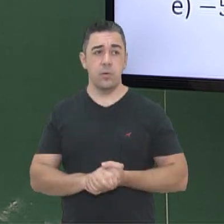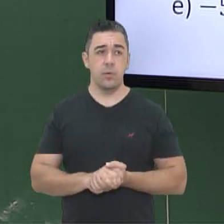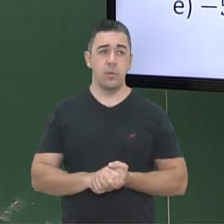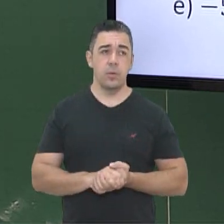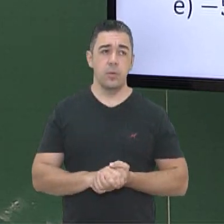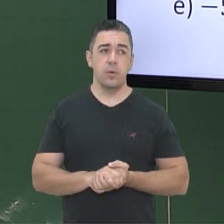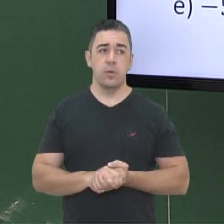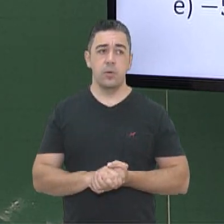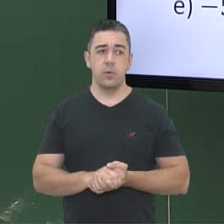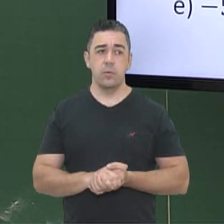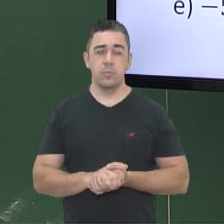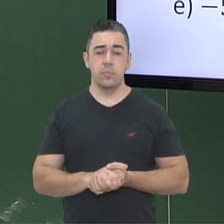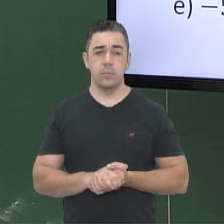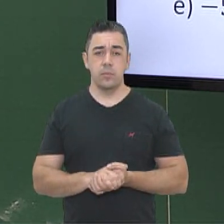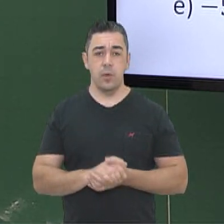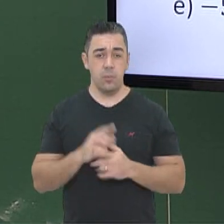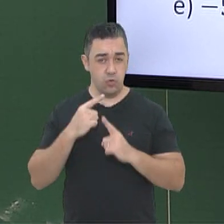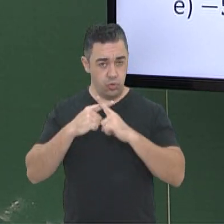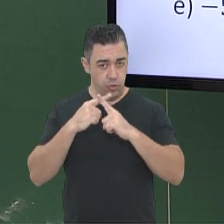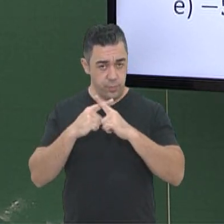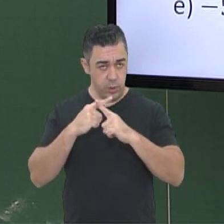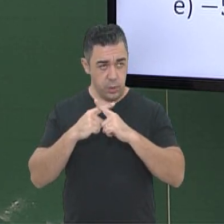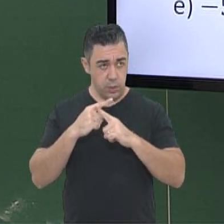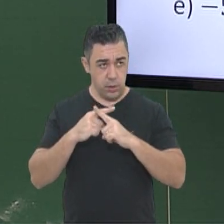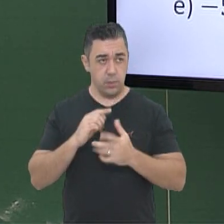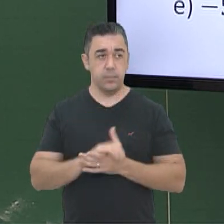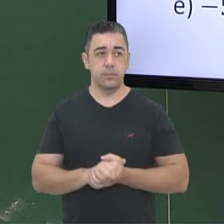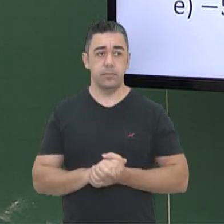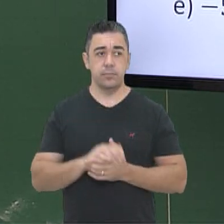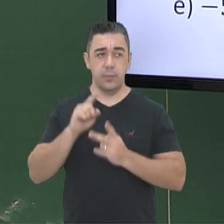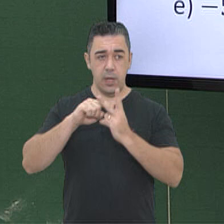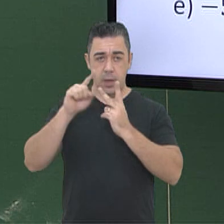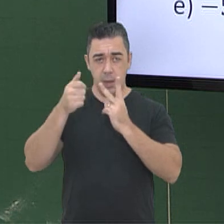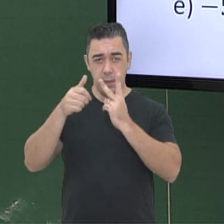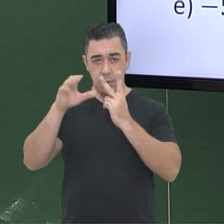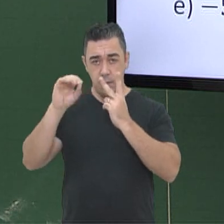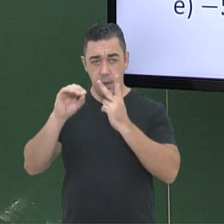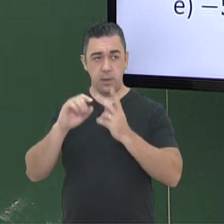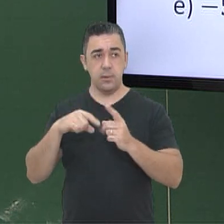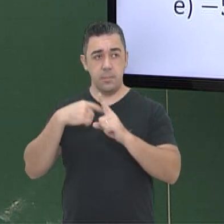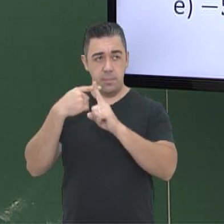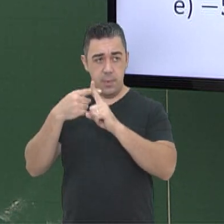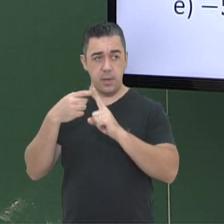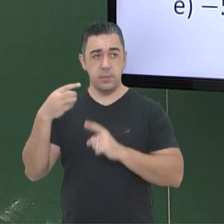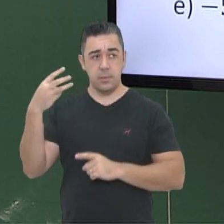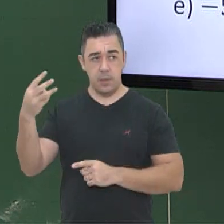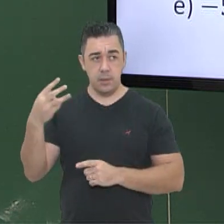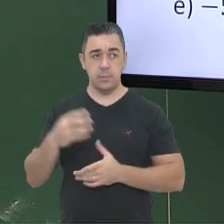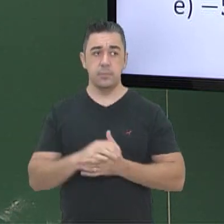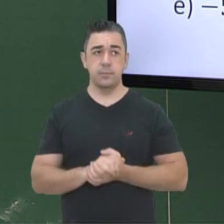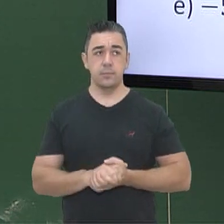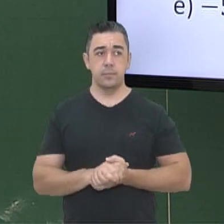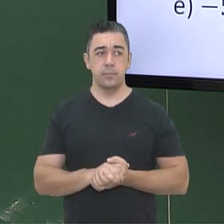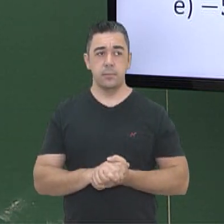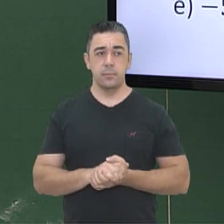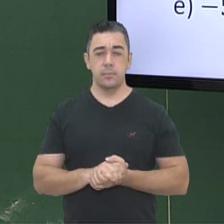Então, vai ser assim, ó. Multiplico aqui por raiz de 10 mais 3 e multiplico